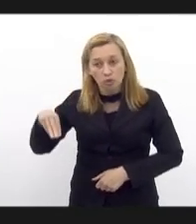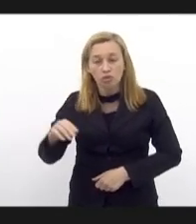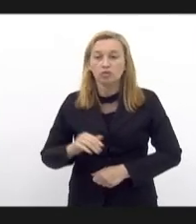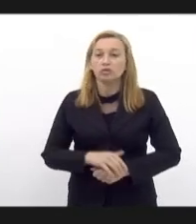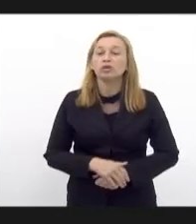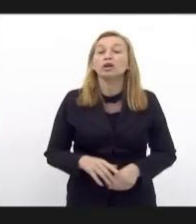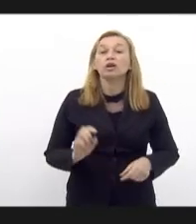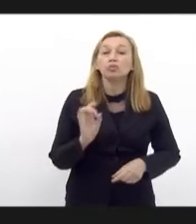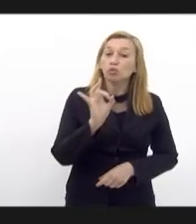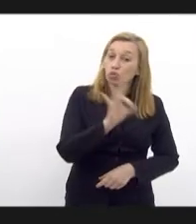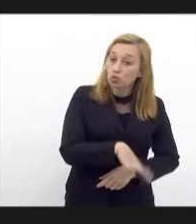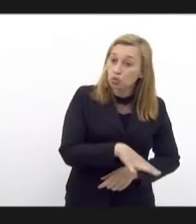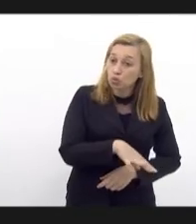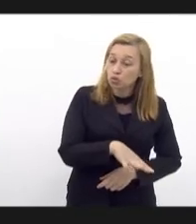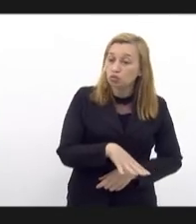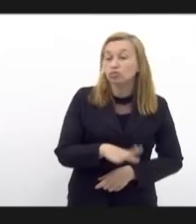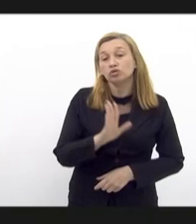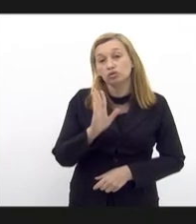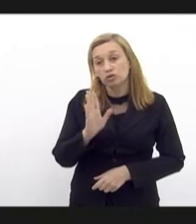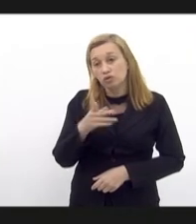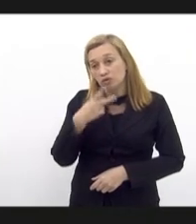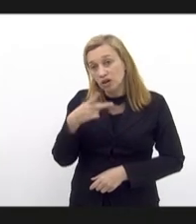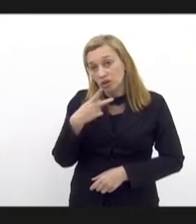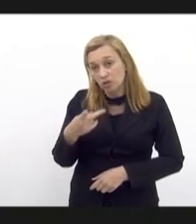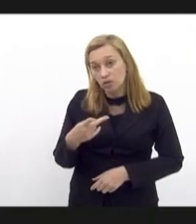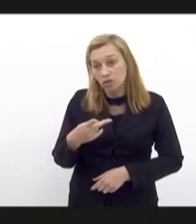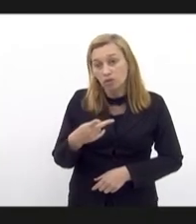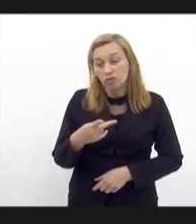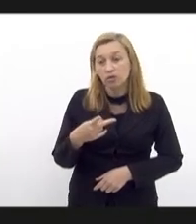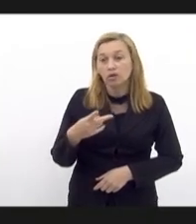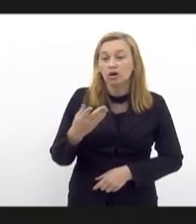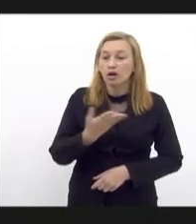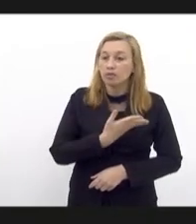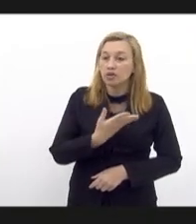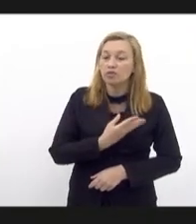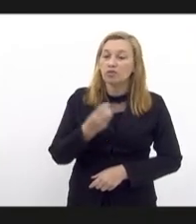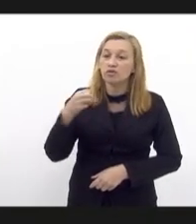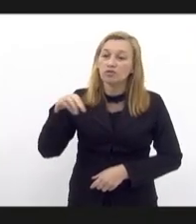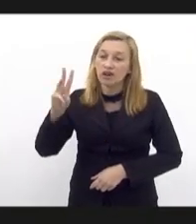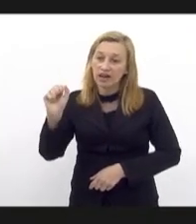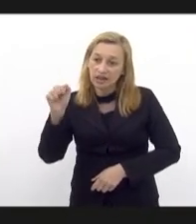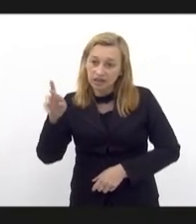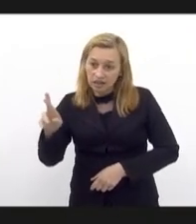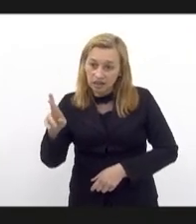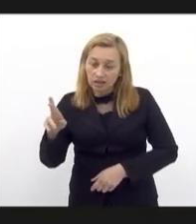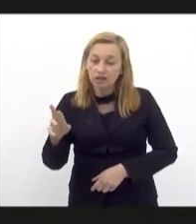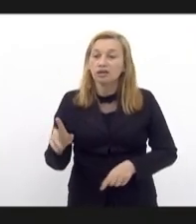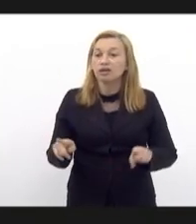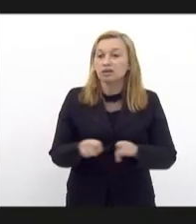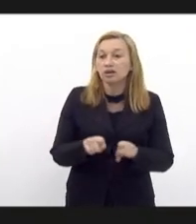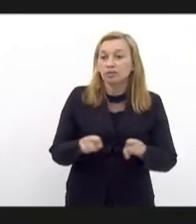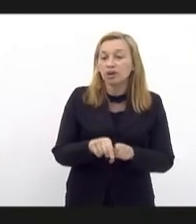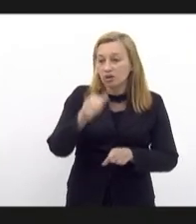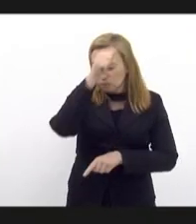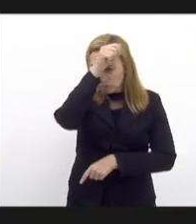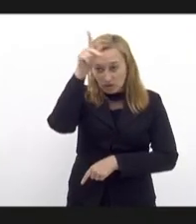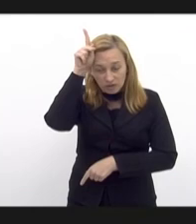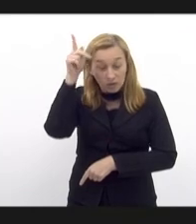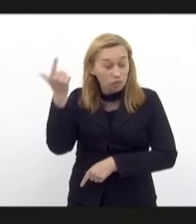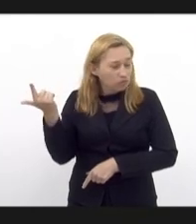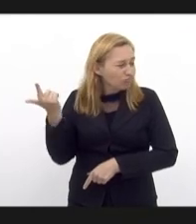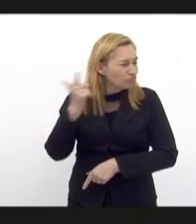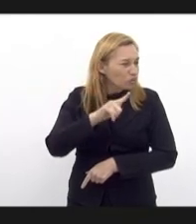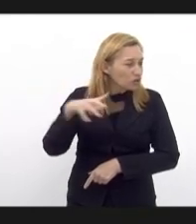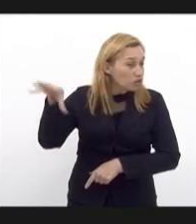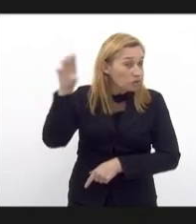E, por último, foi o que eu disse o nosso caríssimo Wagner Victor e também a manifestação do prefeito, que eu não consegui ouvir, mas